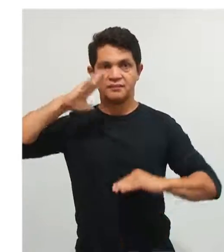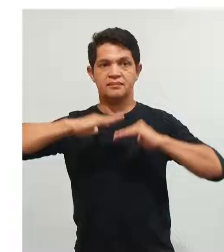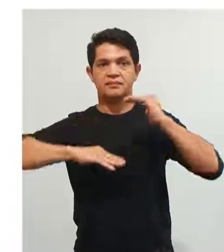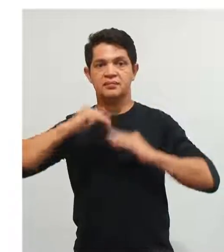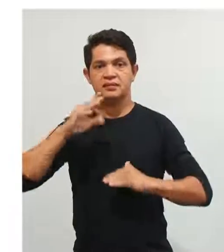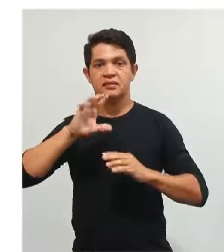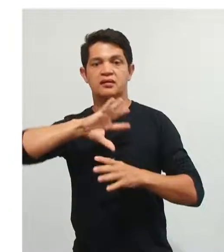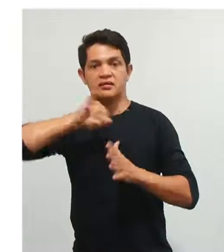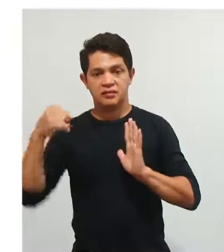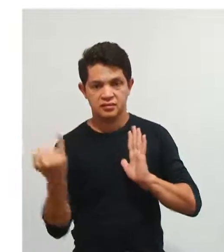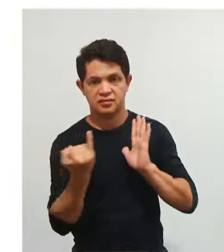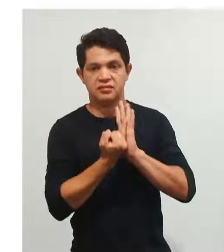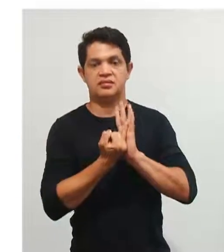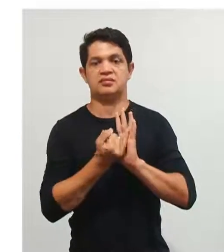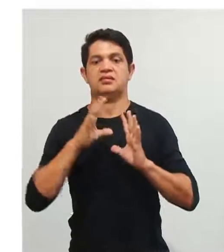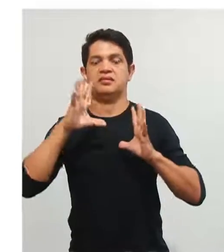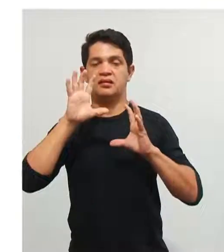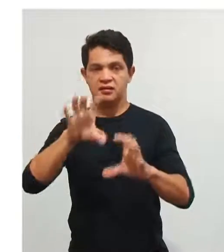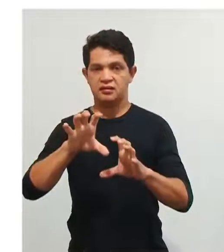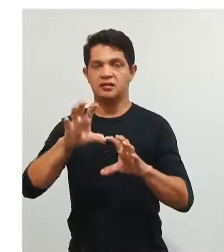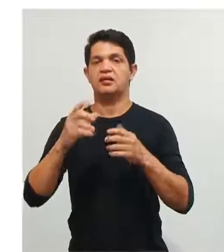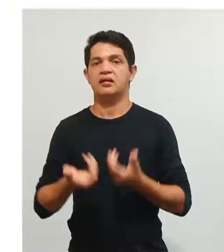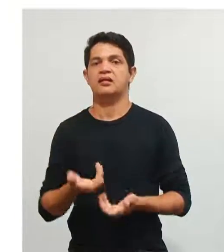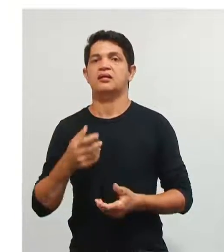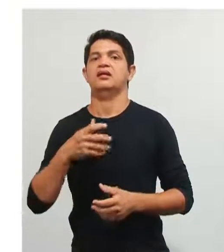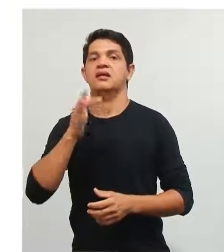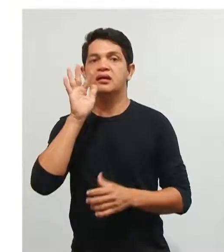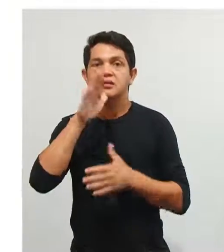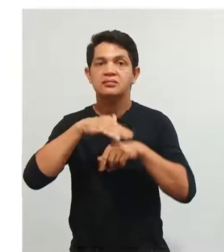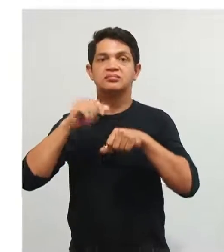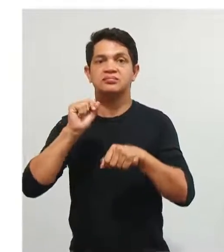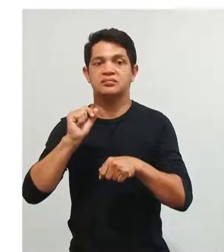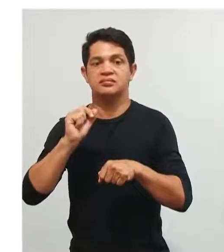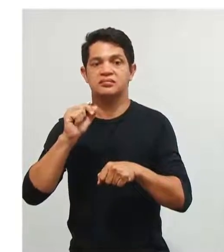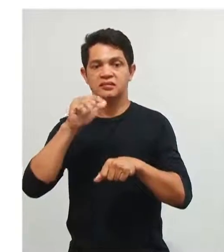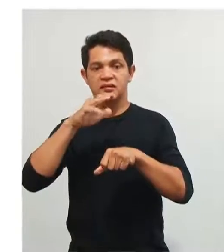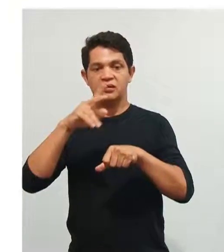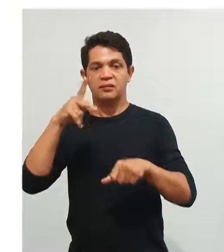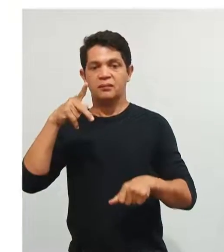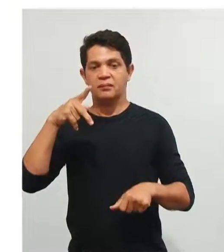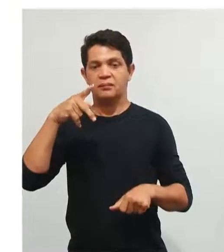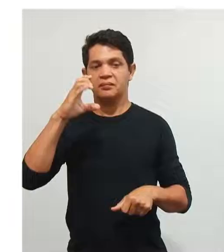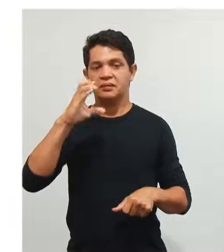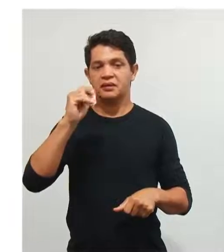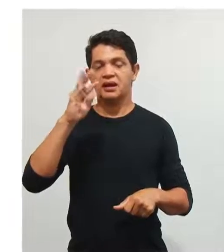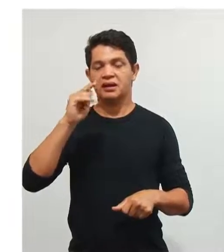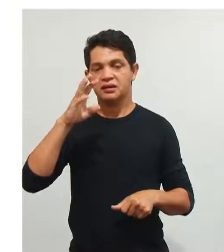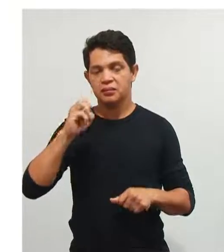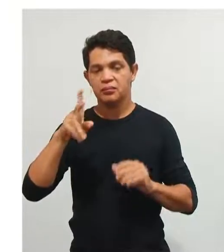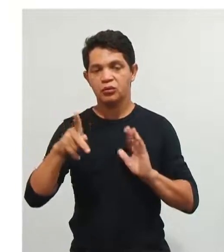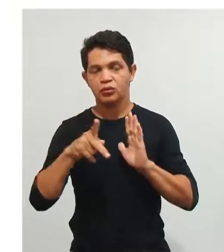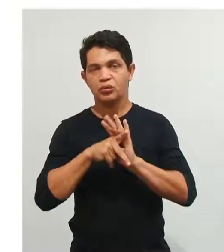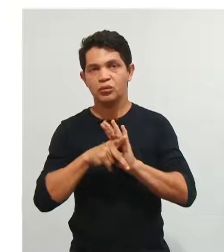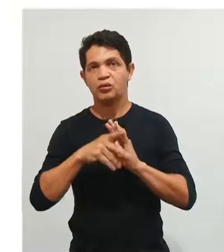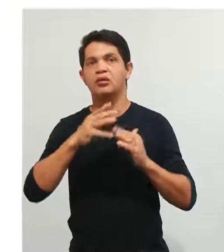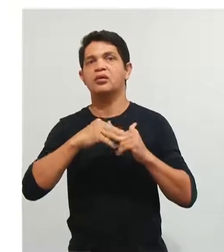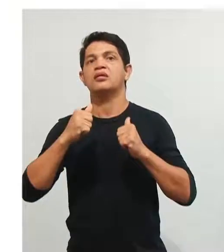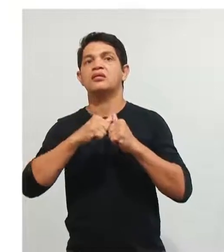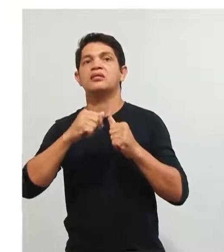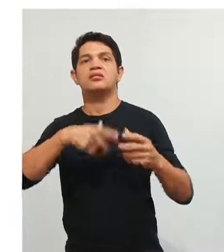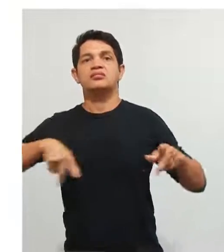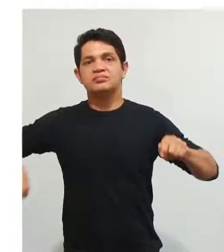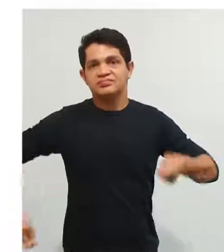nortistas e nordestinos. Também é chamado de pau e corda, samba de roda do Marajó e